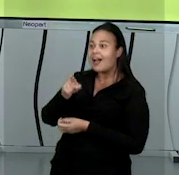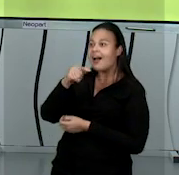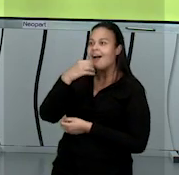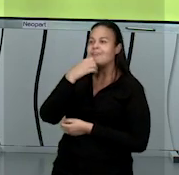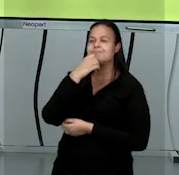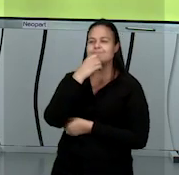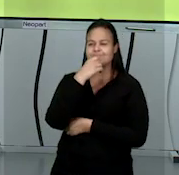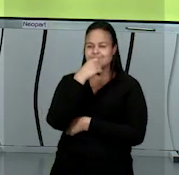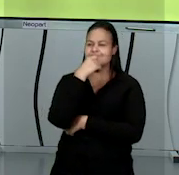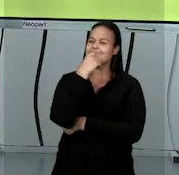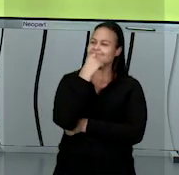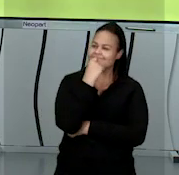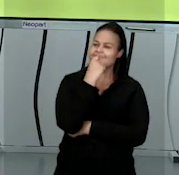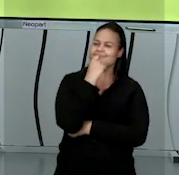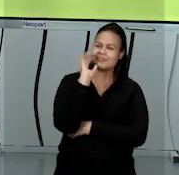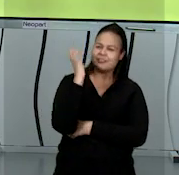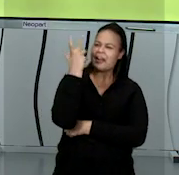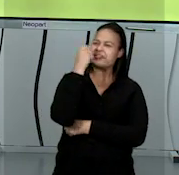se você